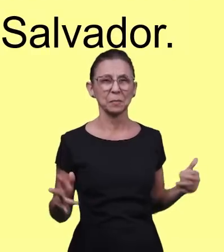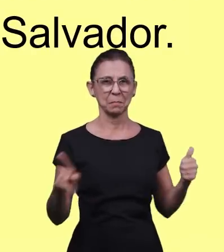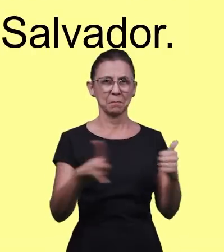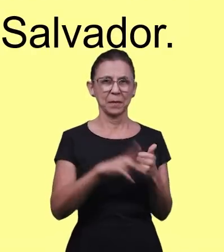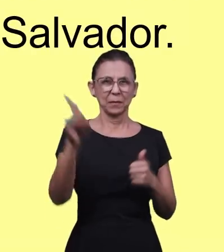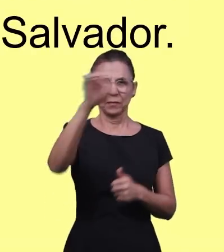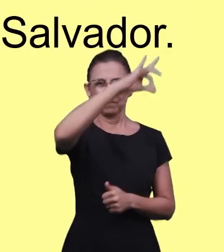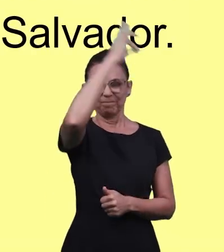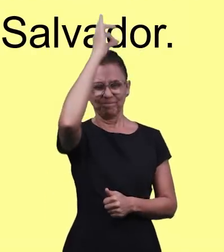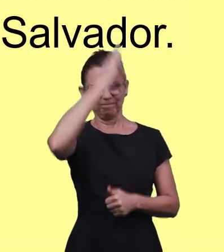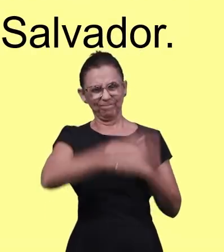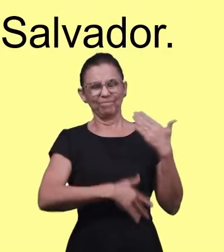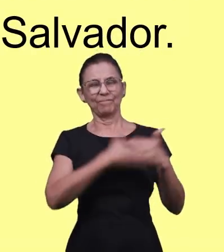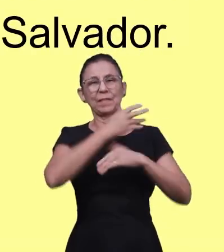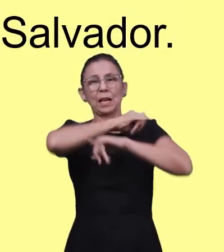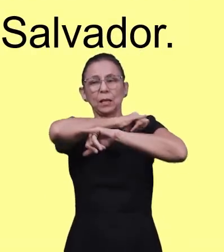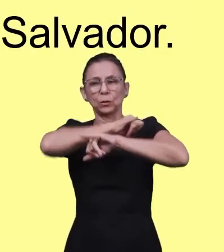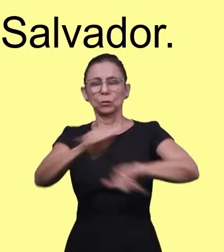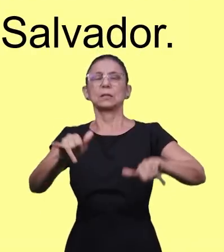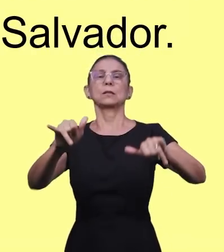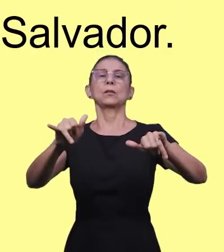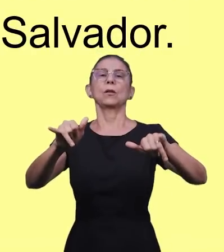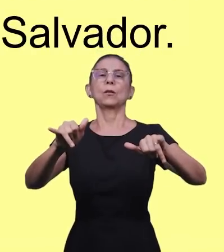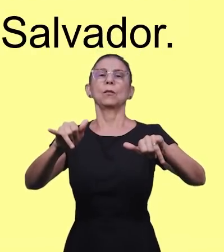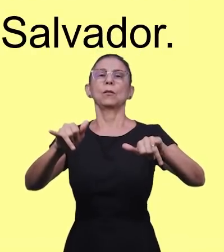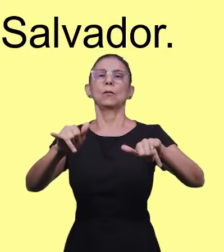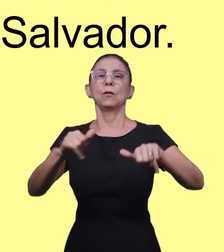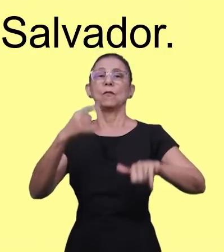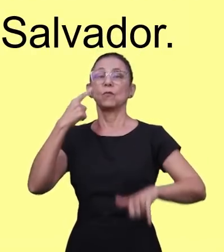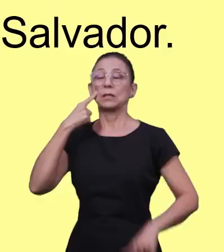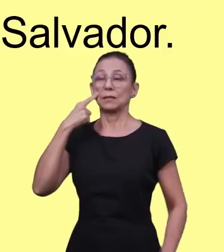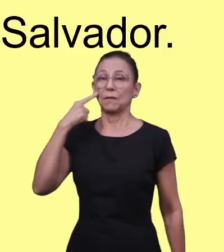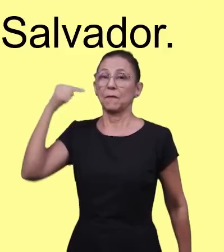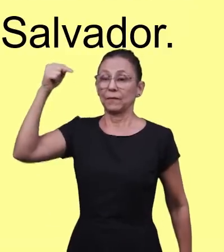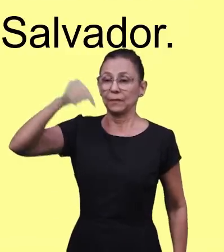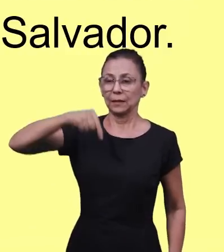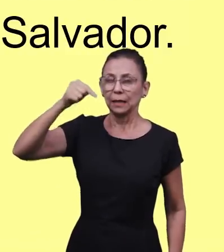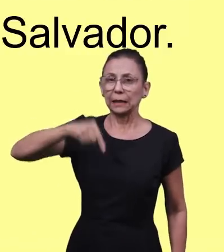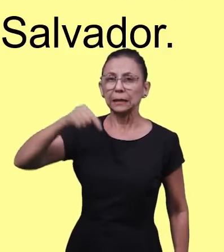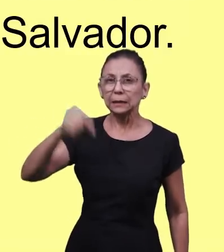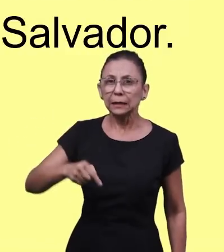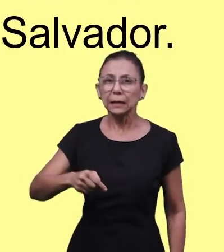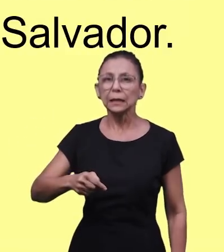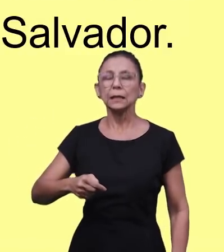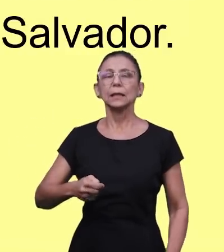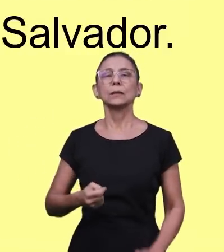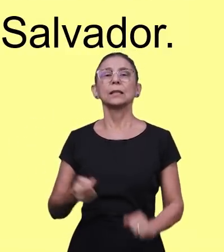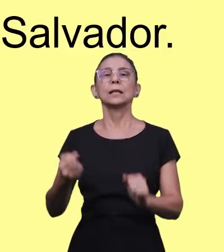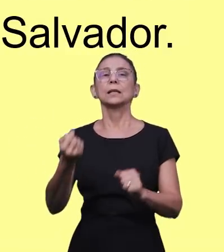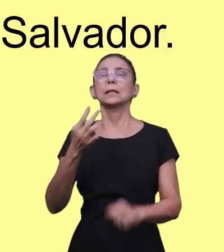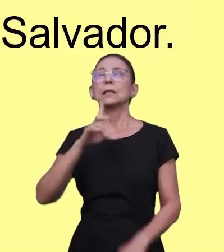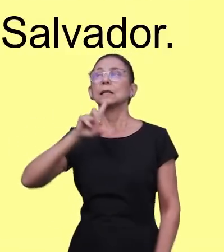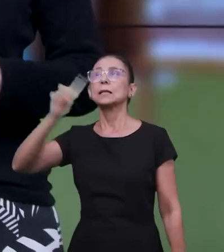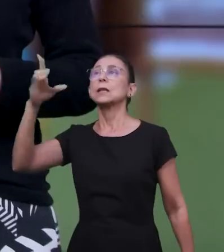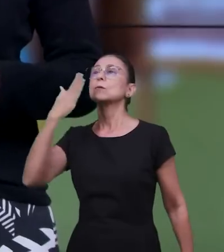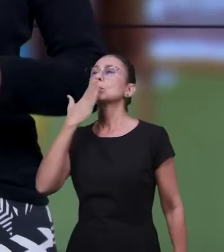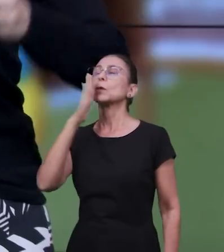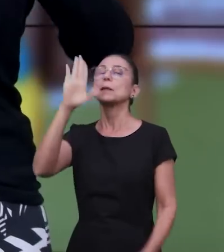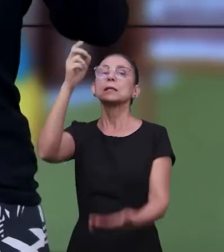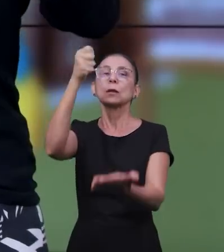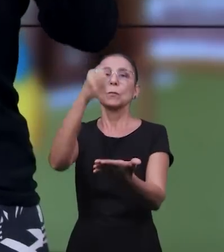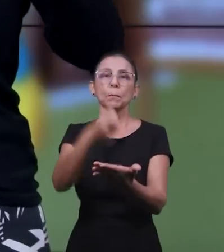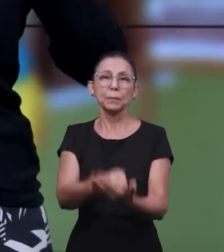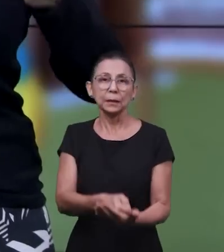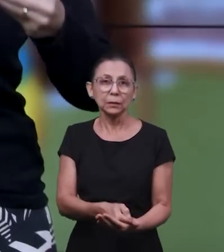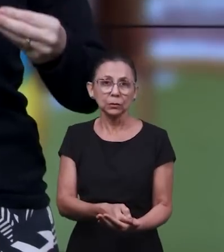cheio do Espírito Santo, anunciou para eles que aquilo que eles estavam vendo era a promessa de Deus se cumprindo,